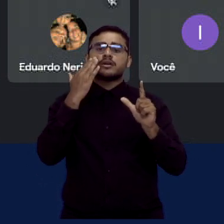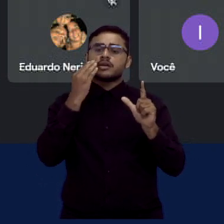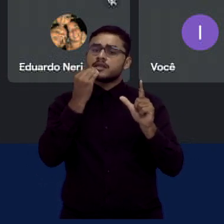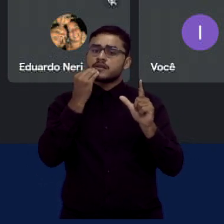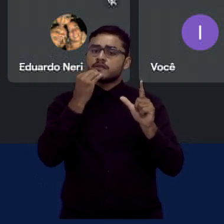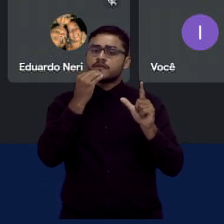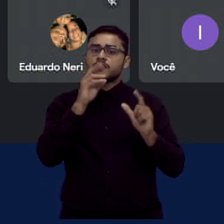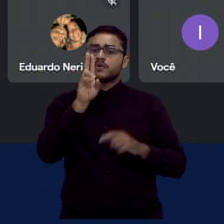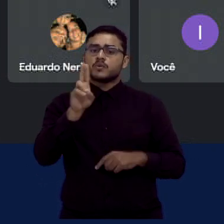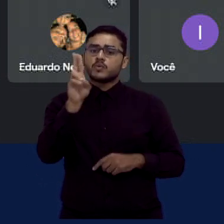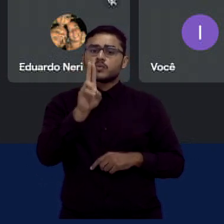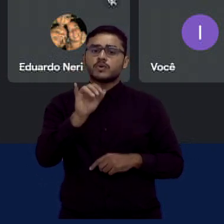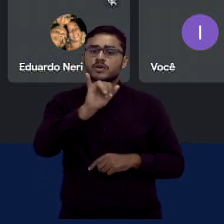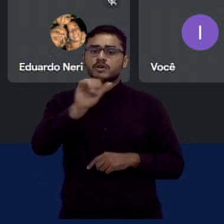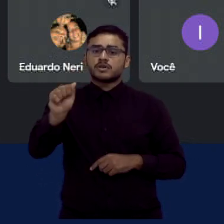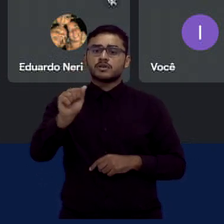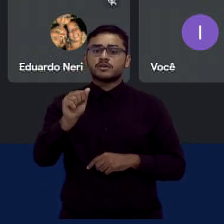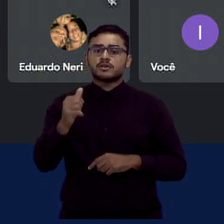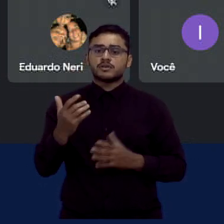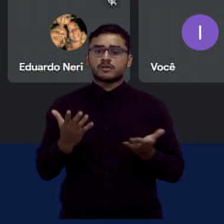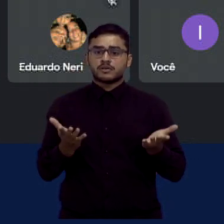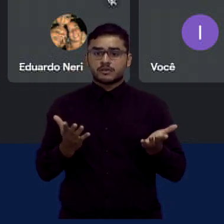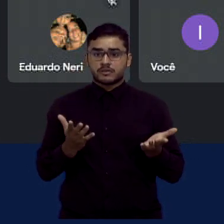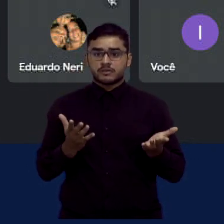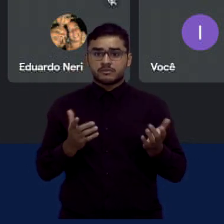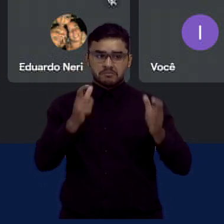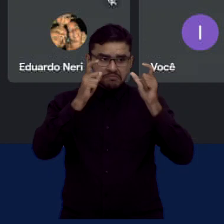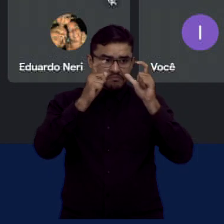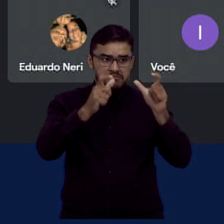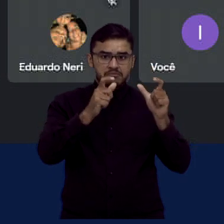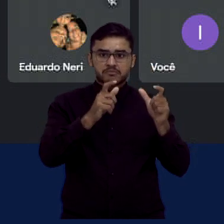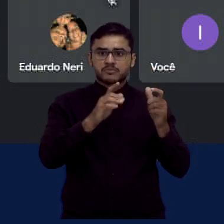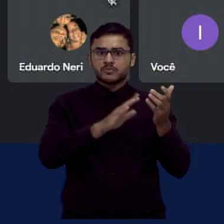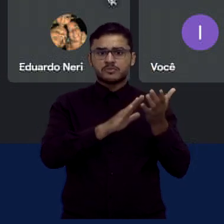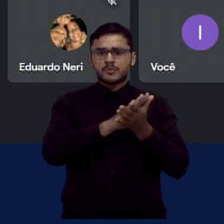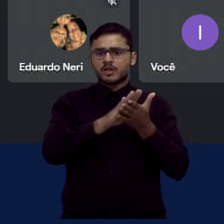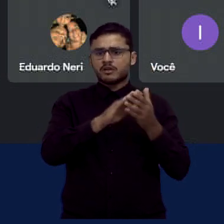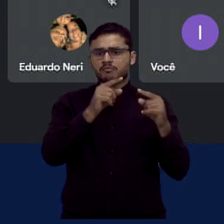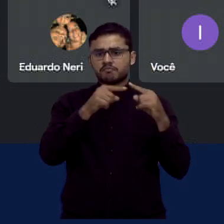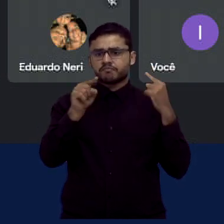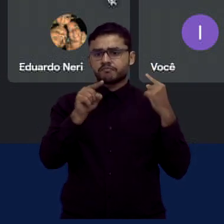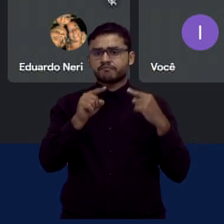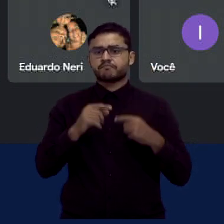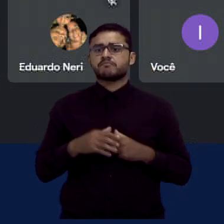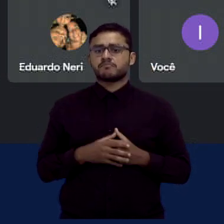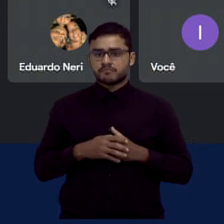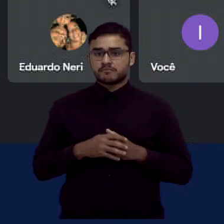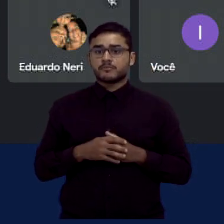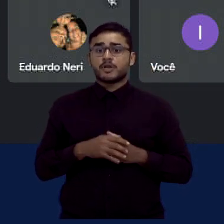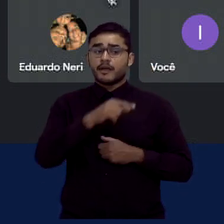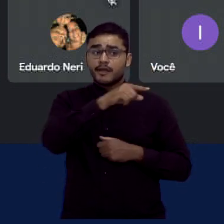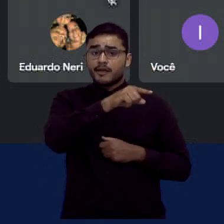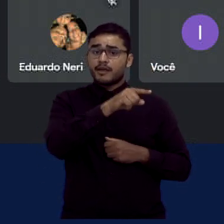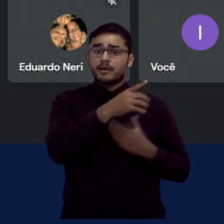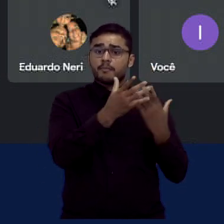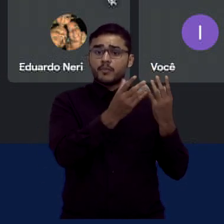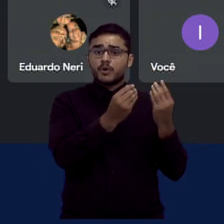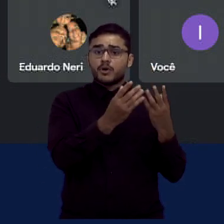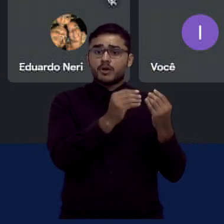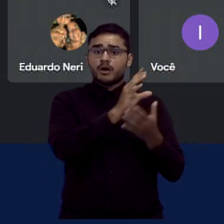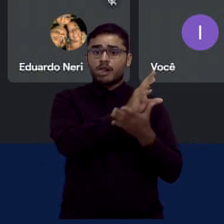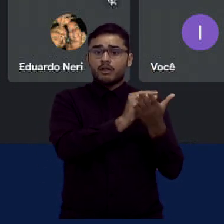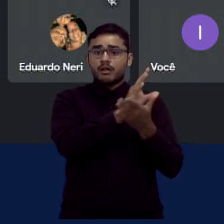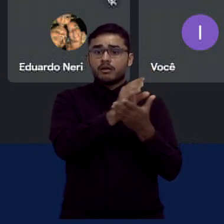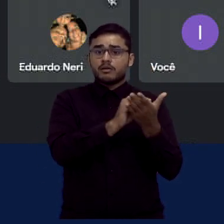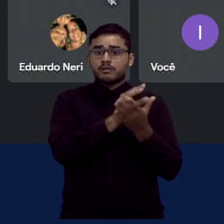Por quê? Não interessa isso. Isso ainda é cortar e colar. O que